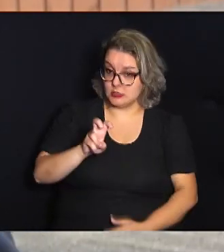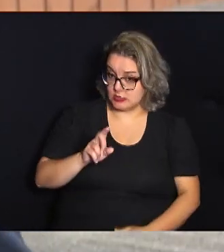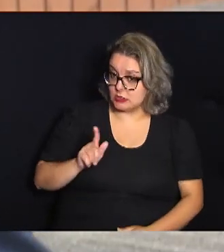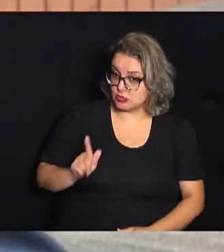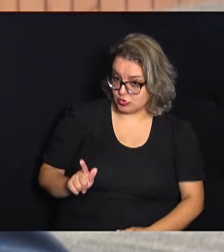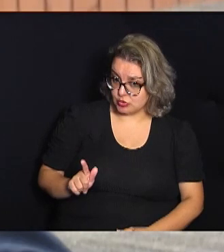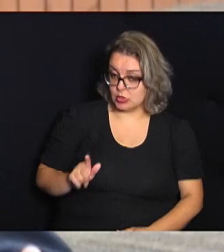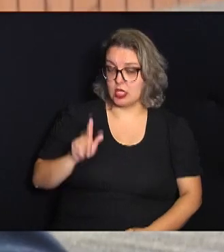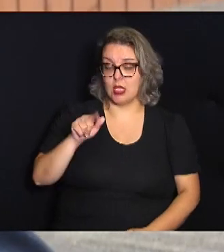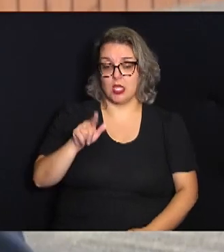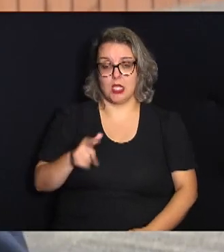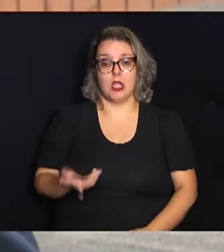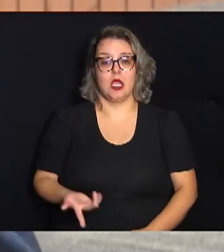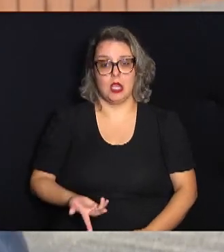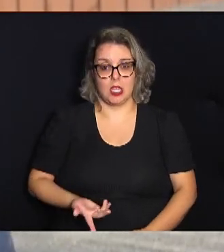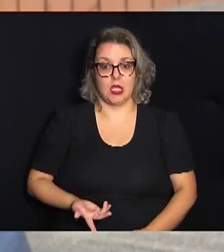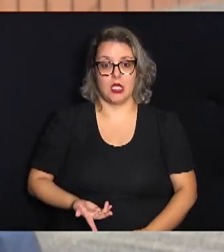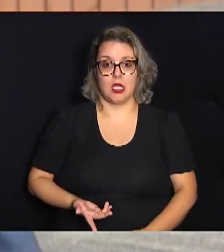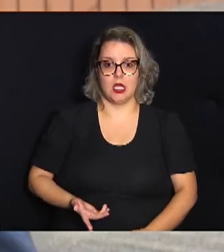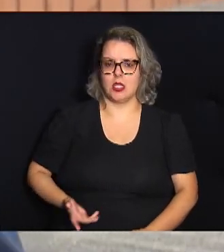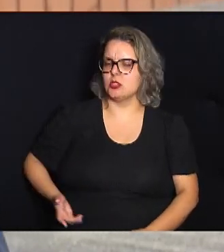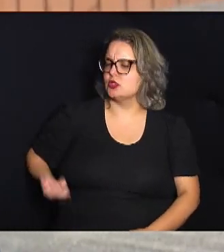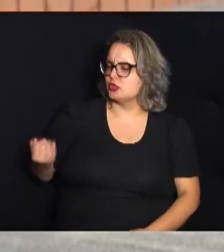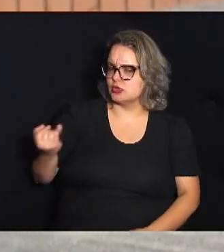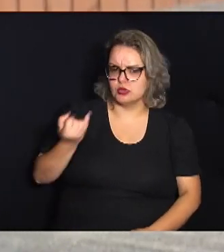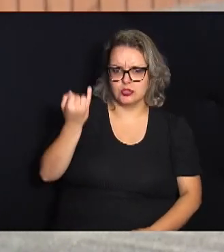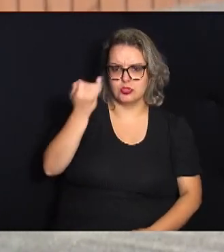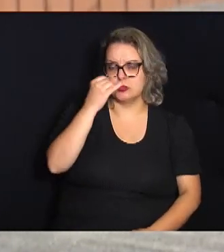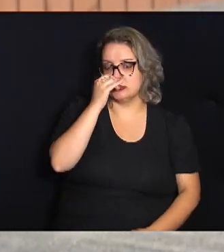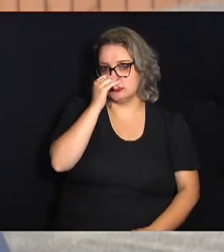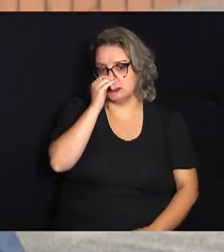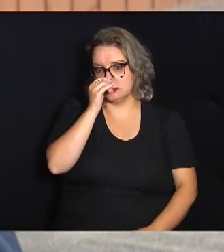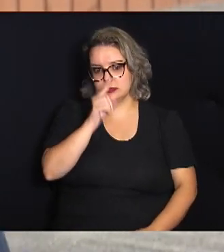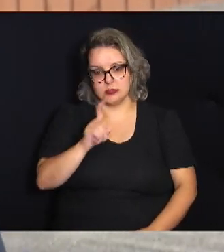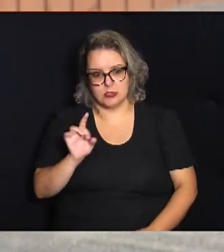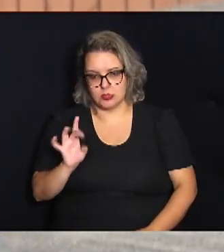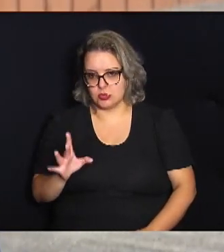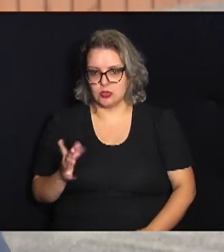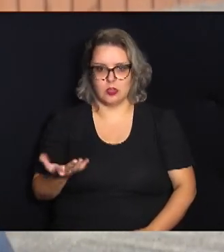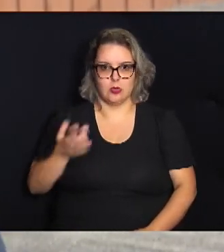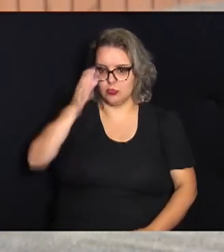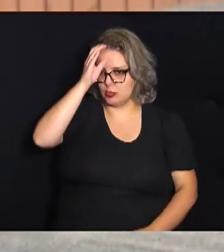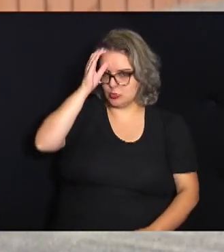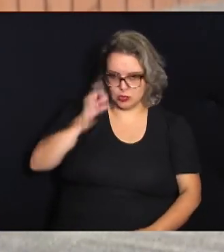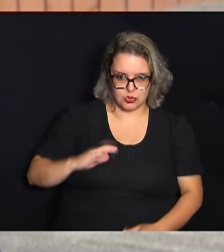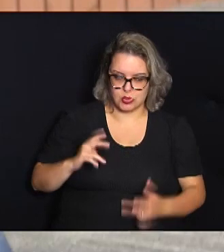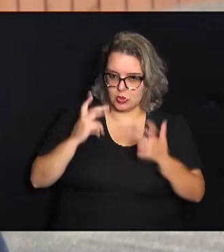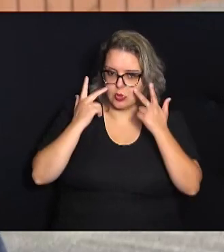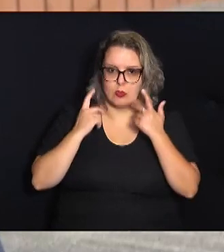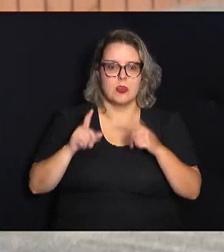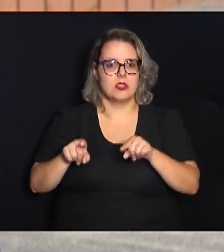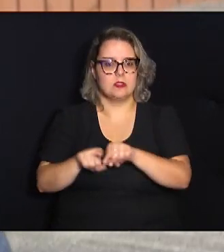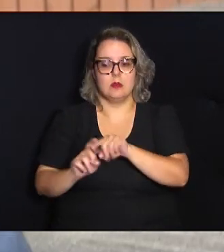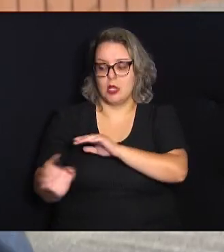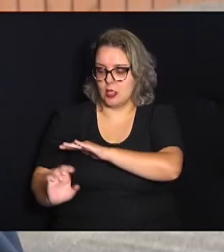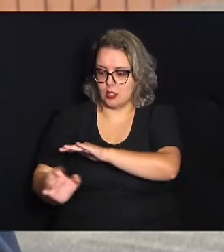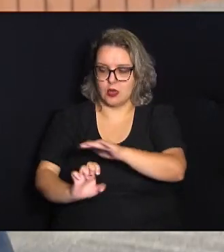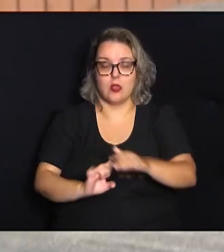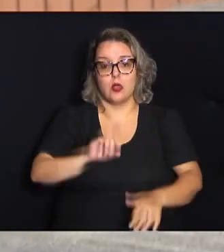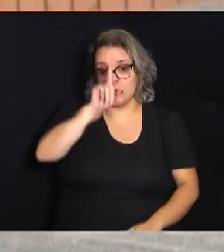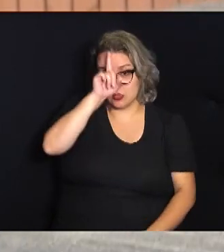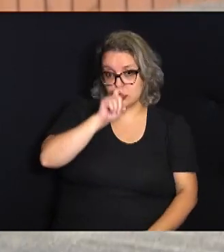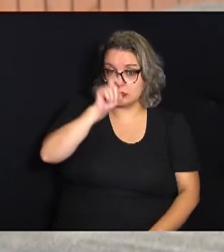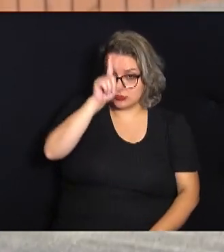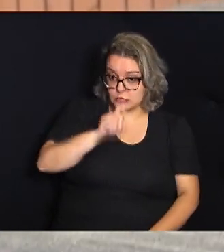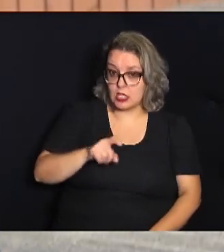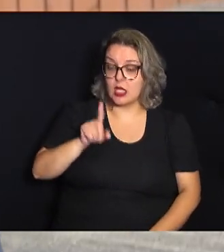é algo que é de suma importância, não só para o cidadão comum, como para empresas, hospitais, enfim. É